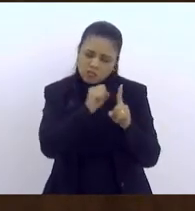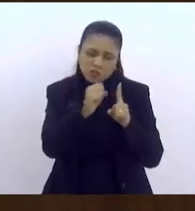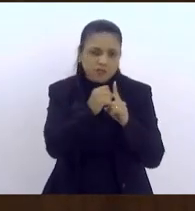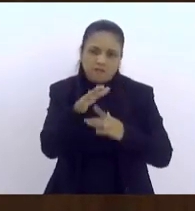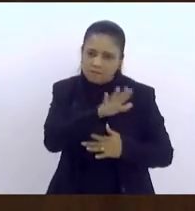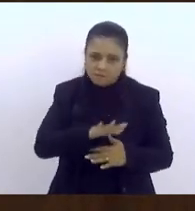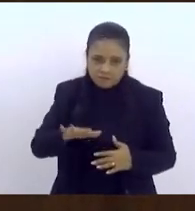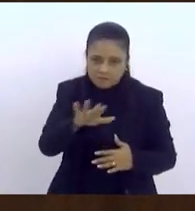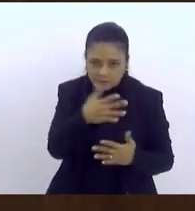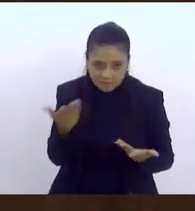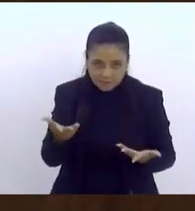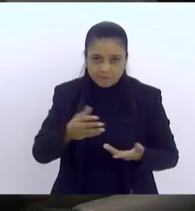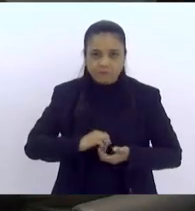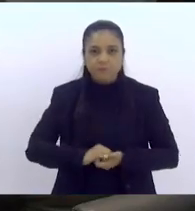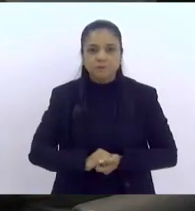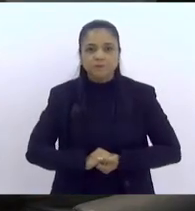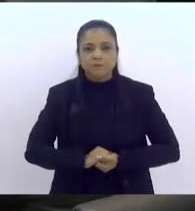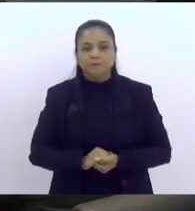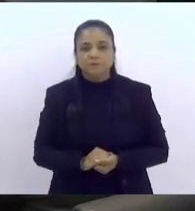geral.